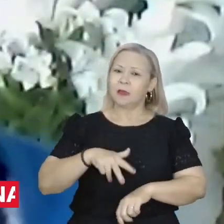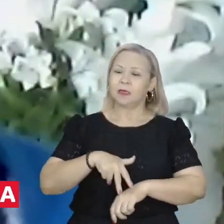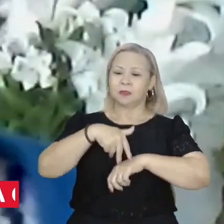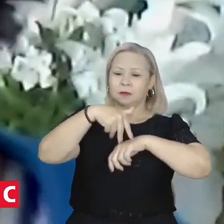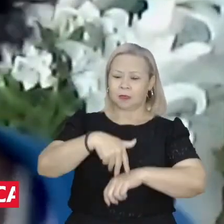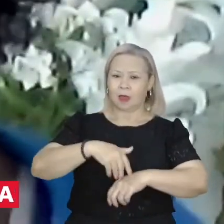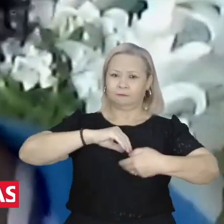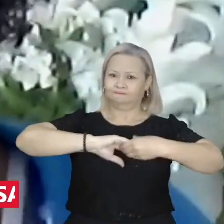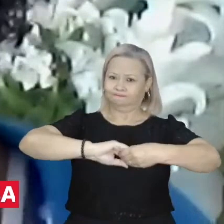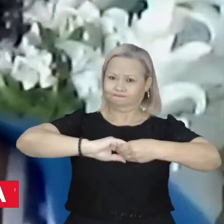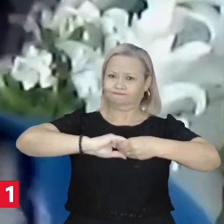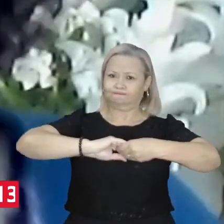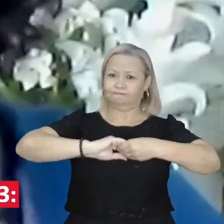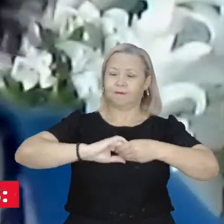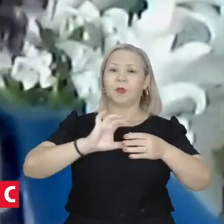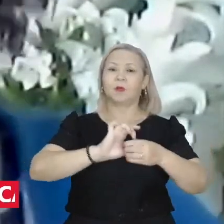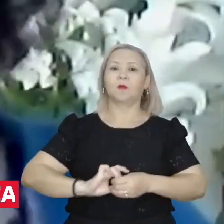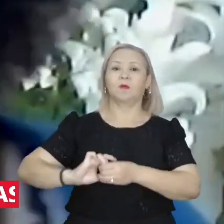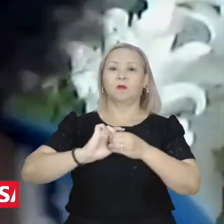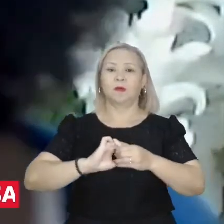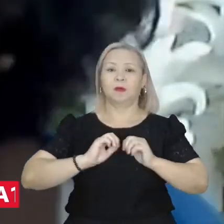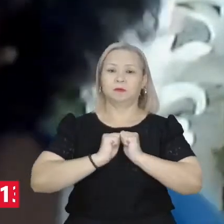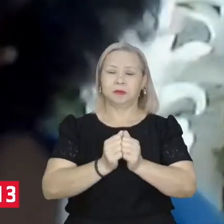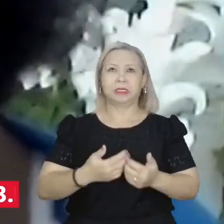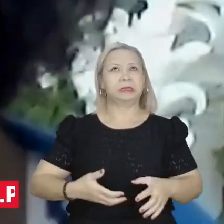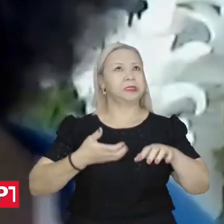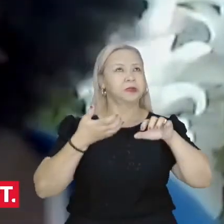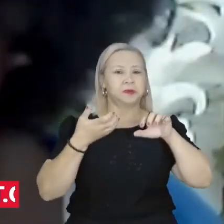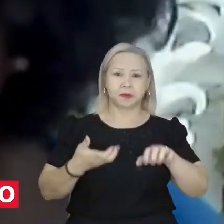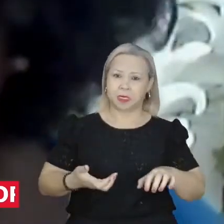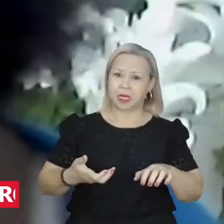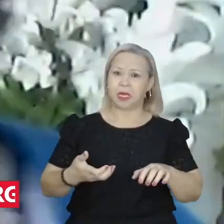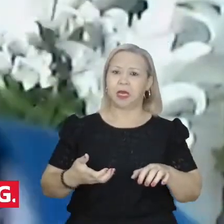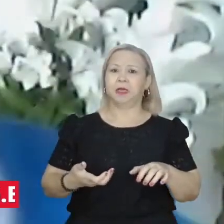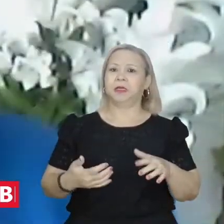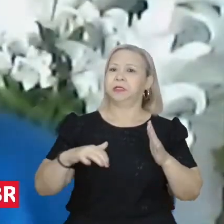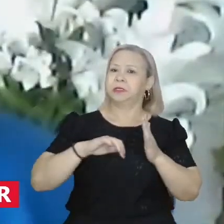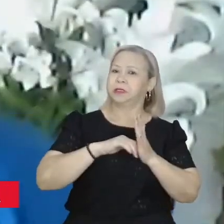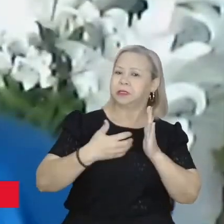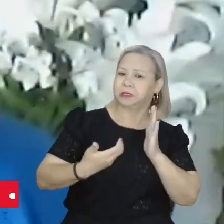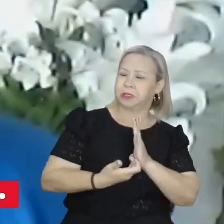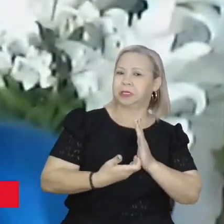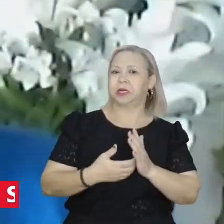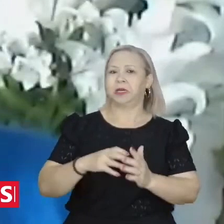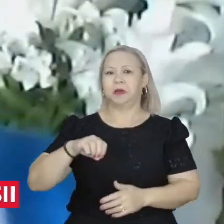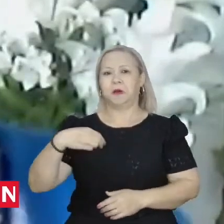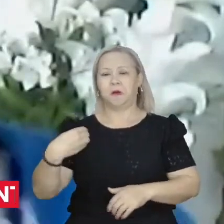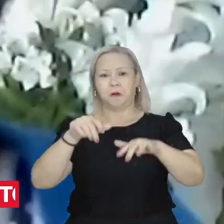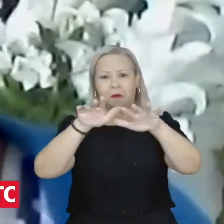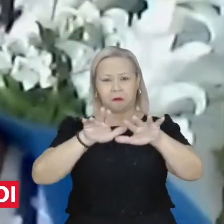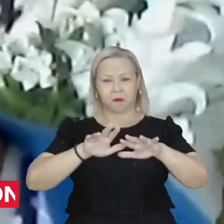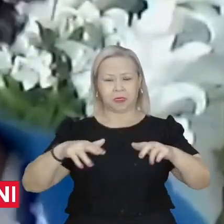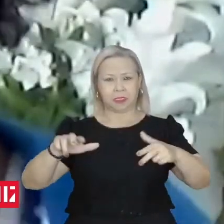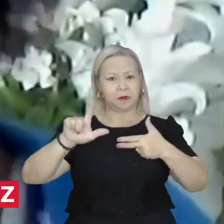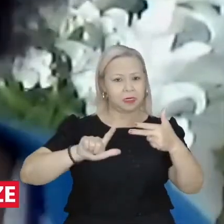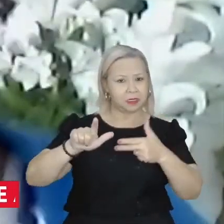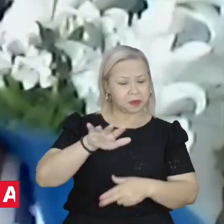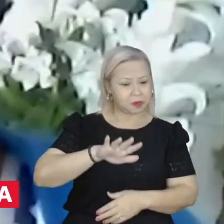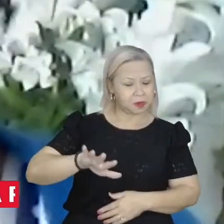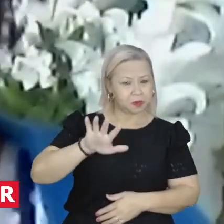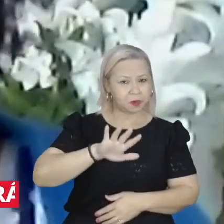tudo, né? Não aplicou a Lei Maria da Penha, né? Nos programas que nós temos da Casa